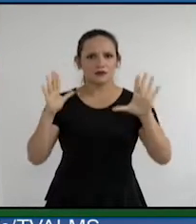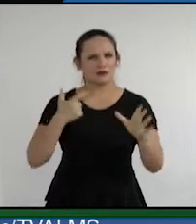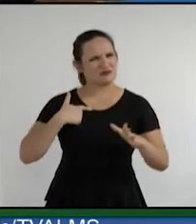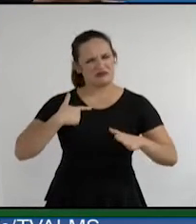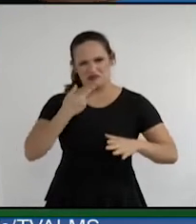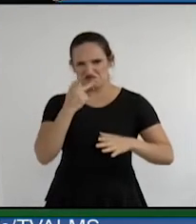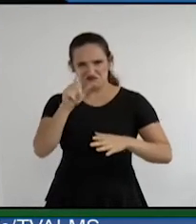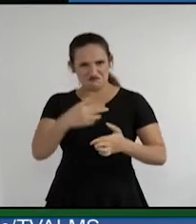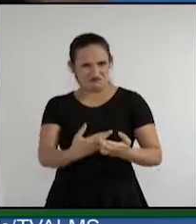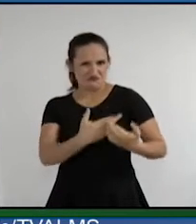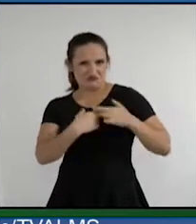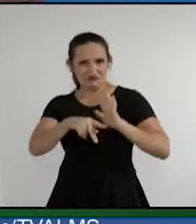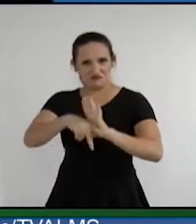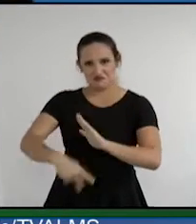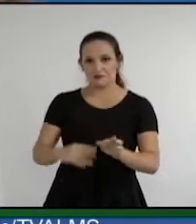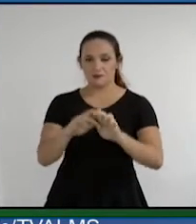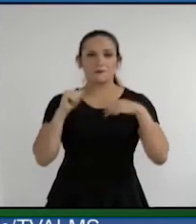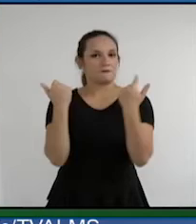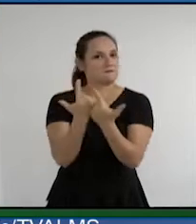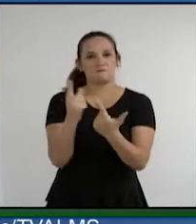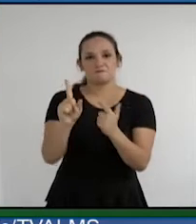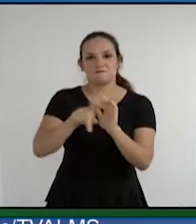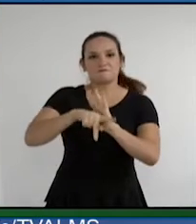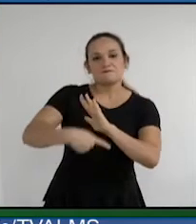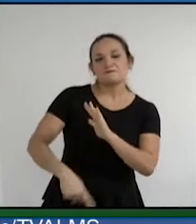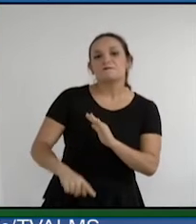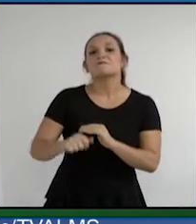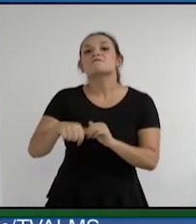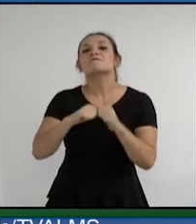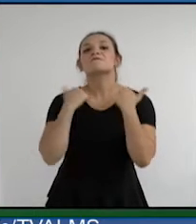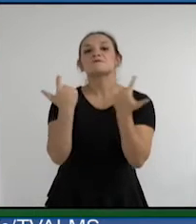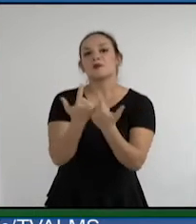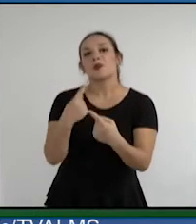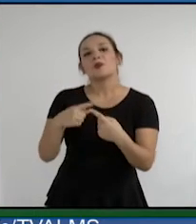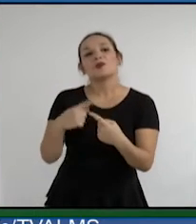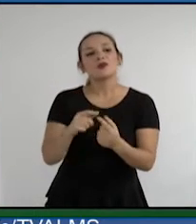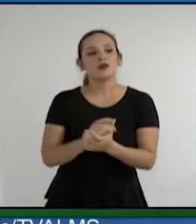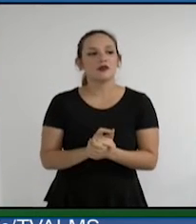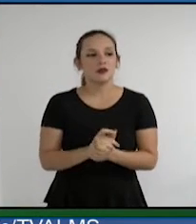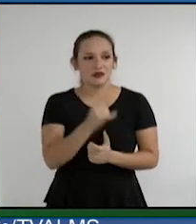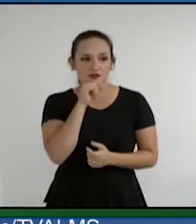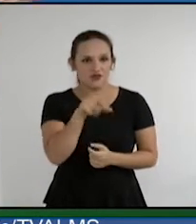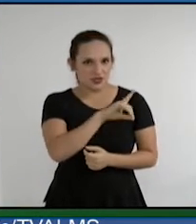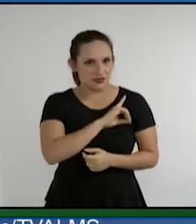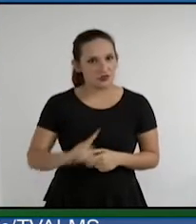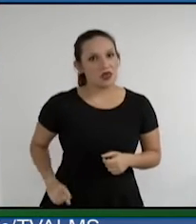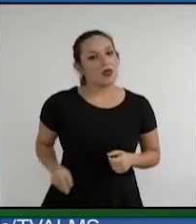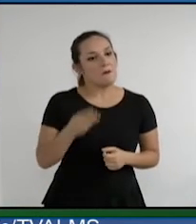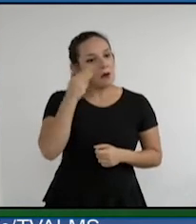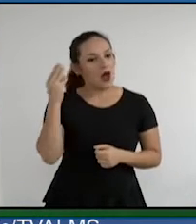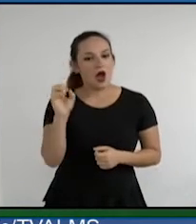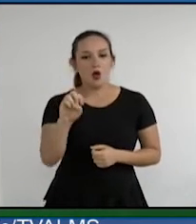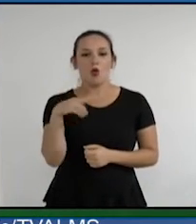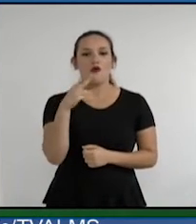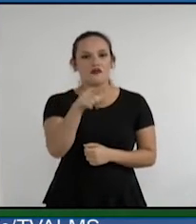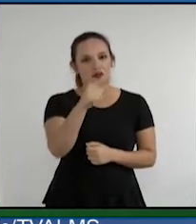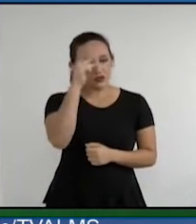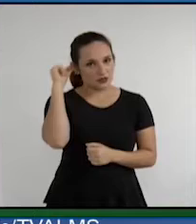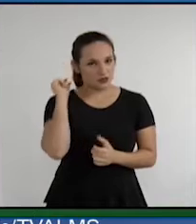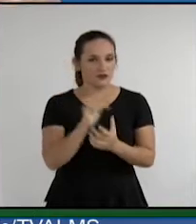nem responsabilidade, porque não é a Assembleia Legislativa que pode, deputada Mara, deputado Herculano